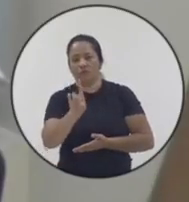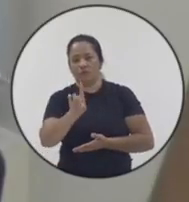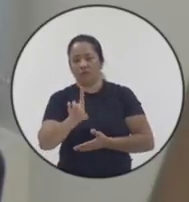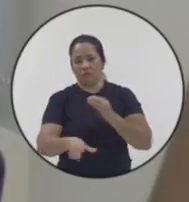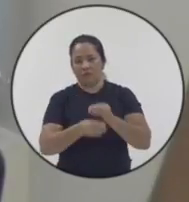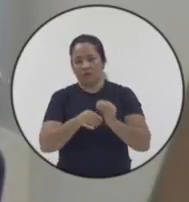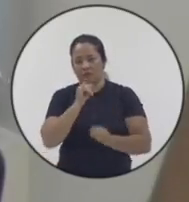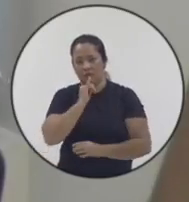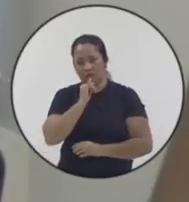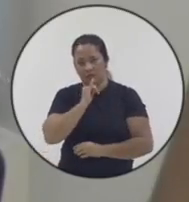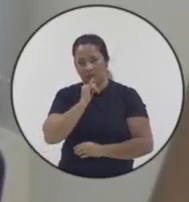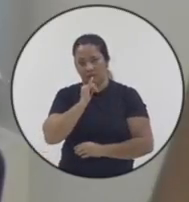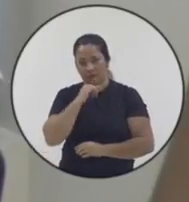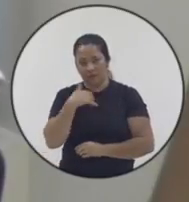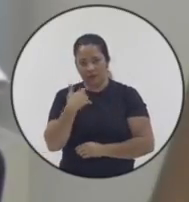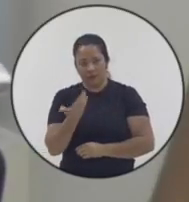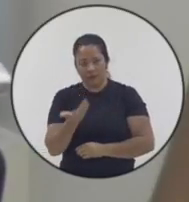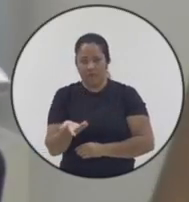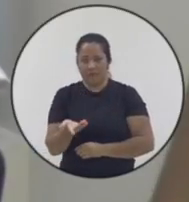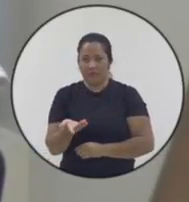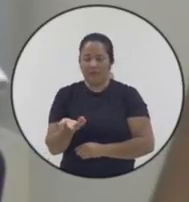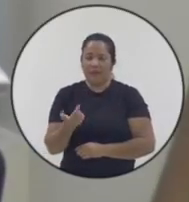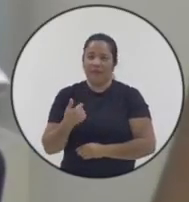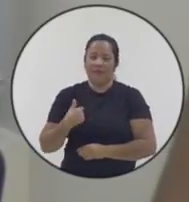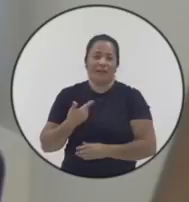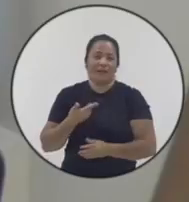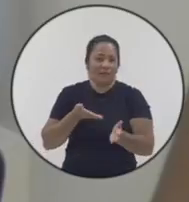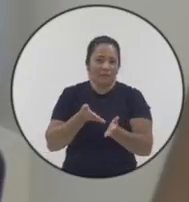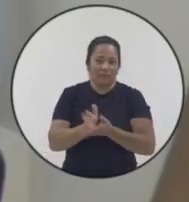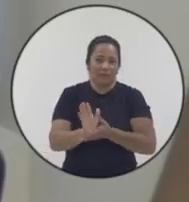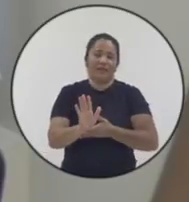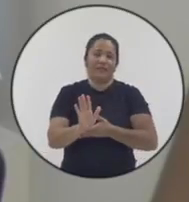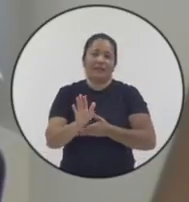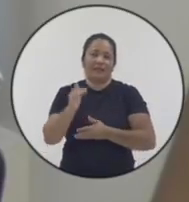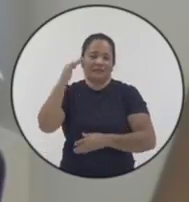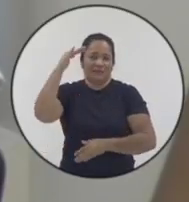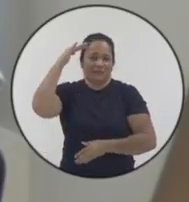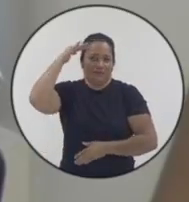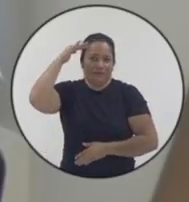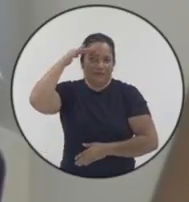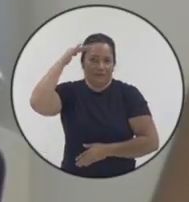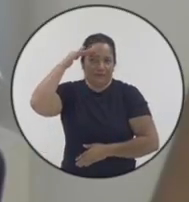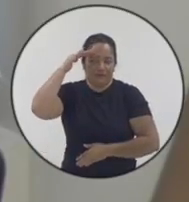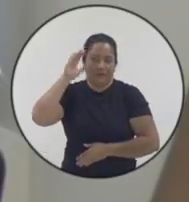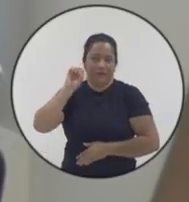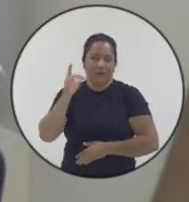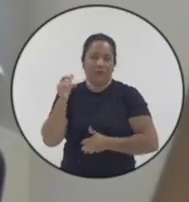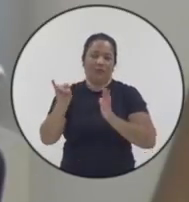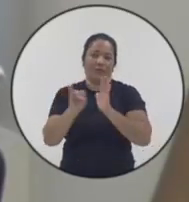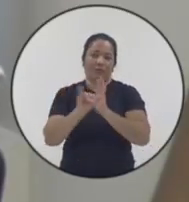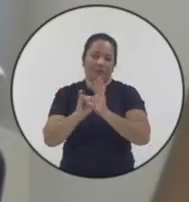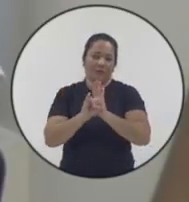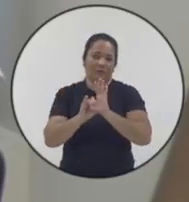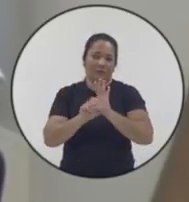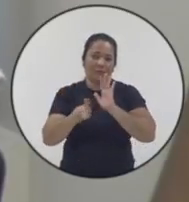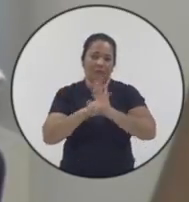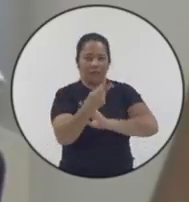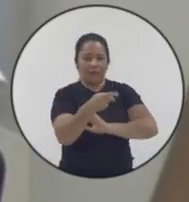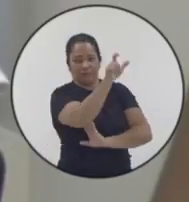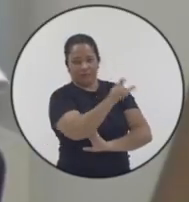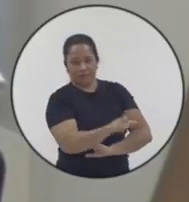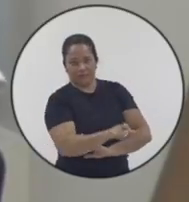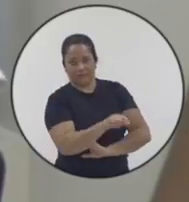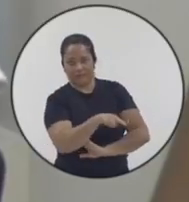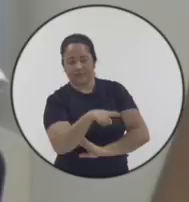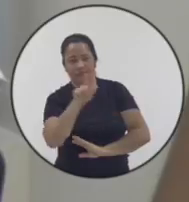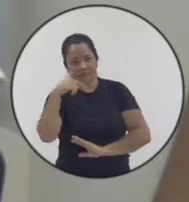por exemplo, se ela deve servir nas Forças Armadas ou qualquer outro direito relacionado à identidade dela. E isso é muito